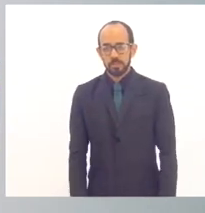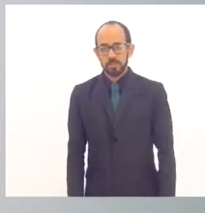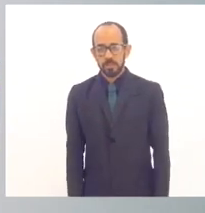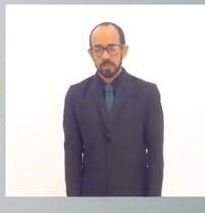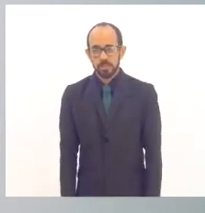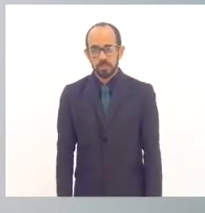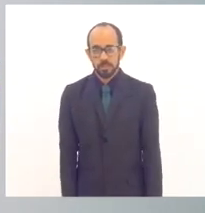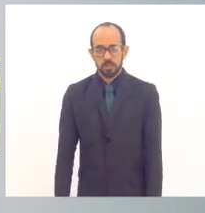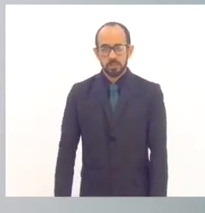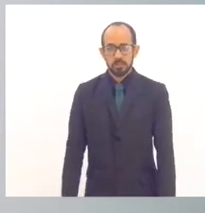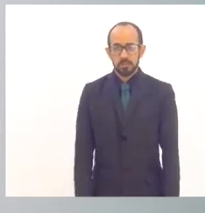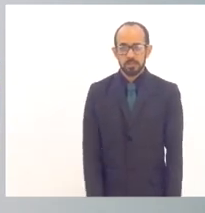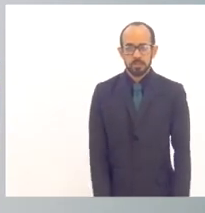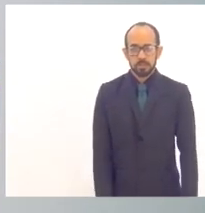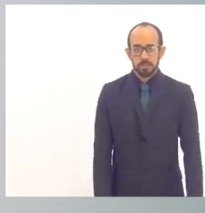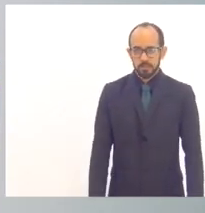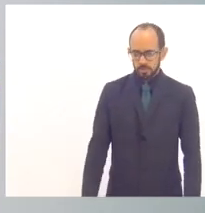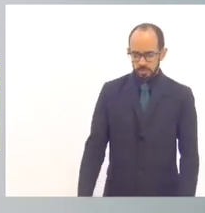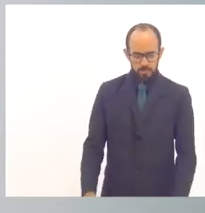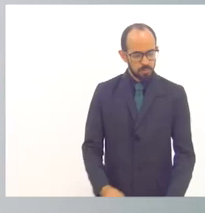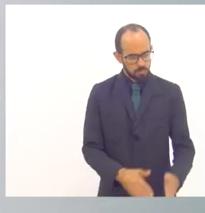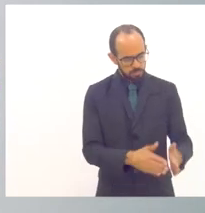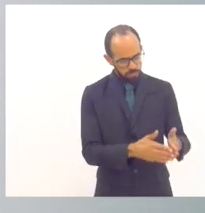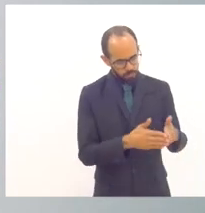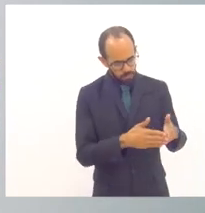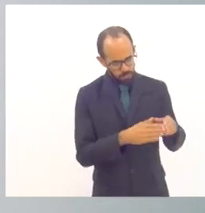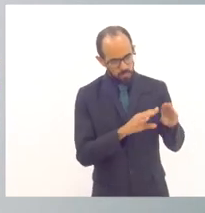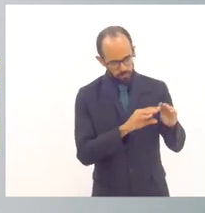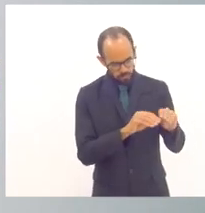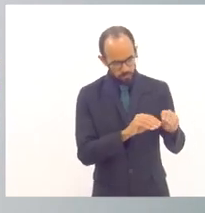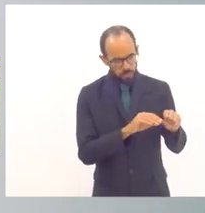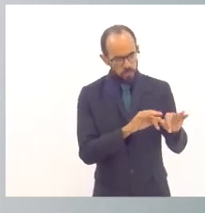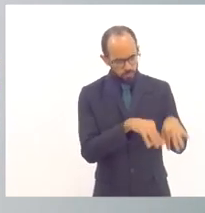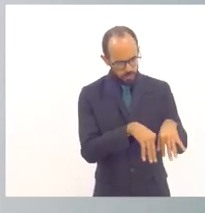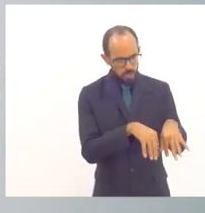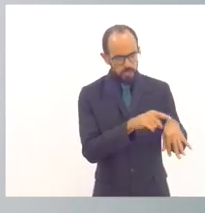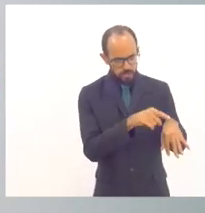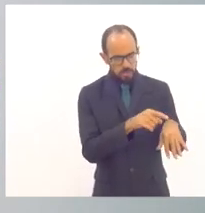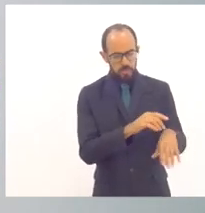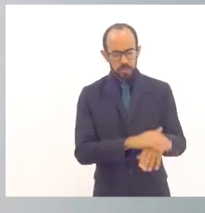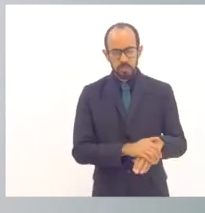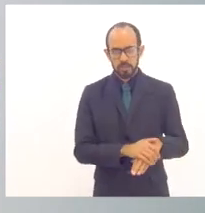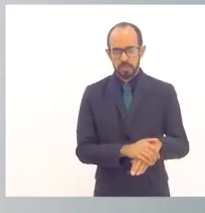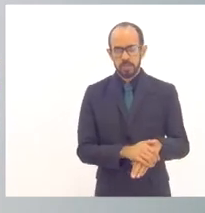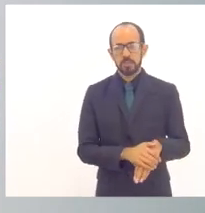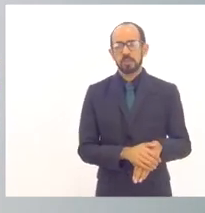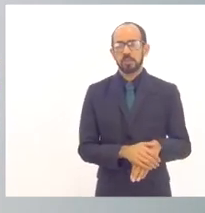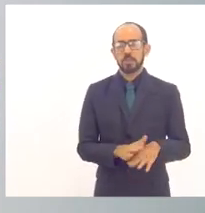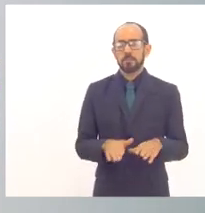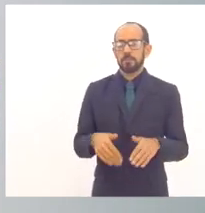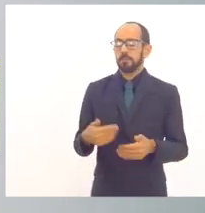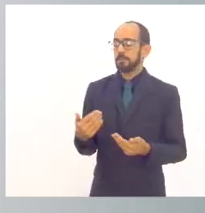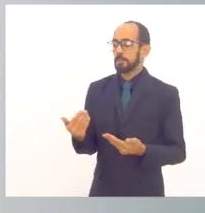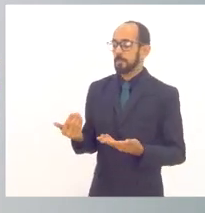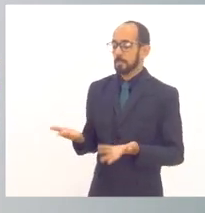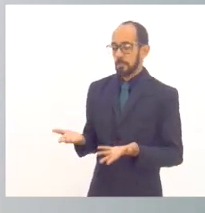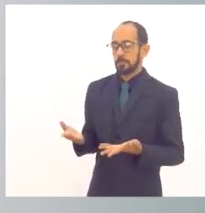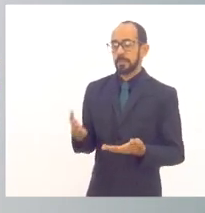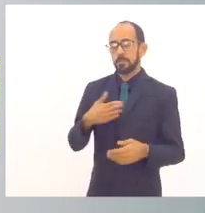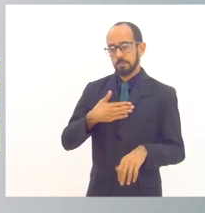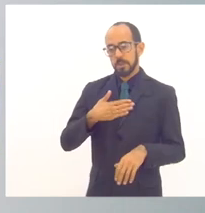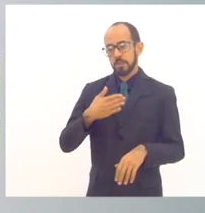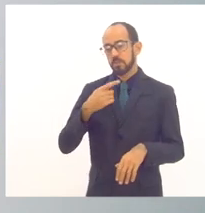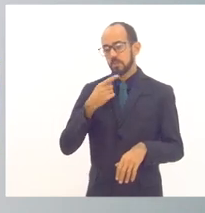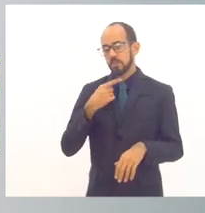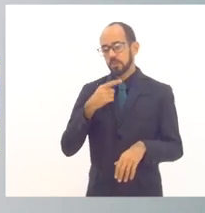Entendeu? Então, e aí, encerrando, por favor, mestre Mulato. Então, aí para que as pessoas entendam, a minha questão toda é essa, entendeu? Tá